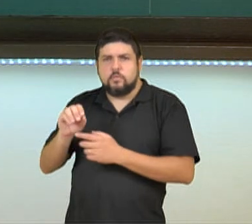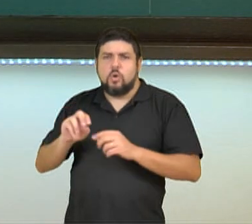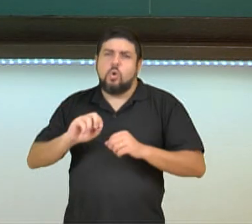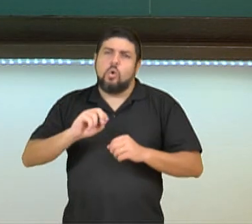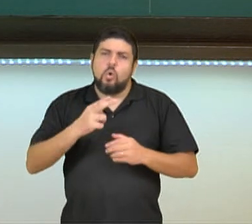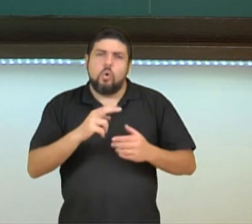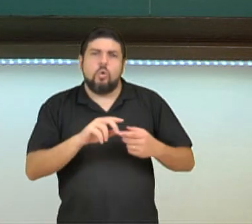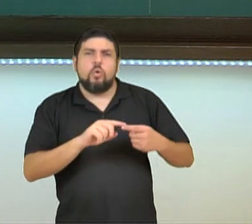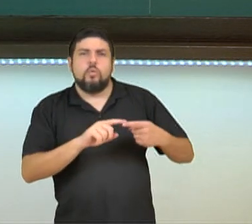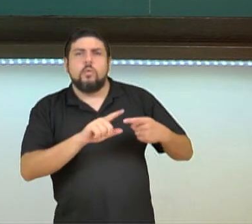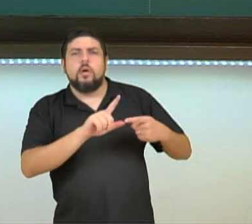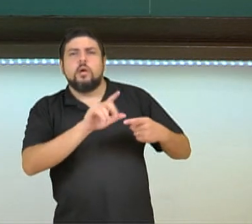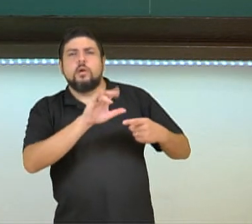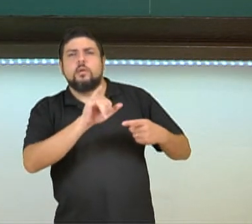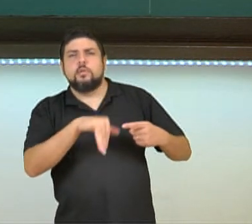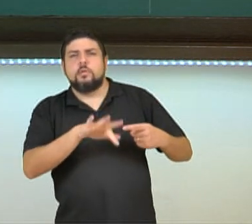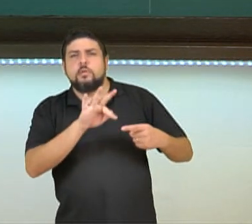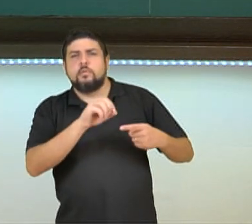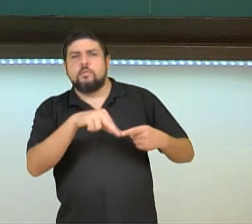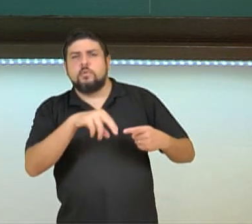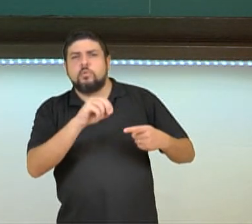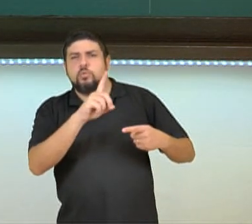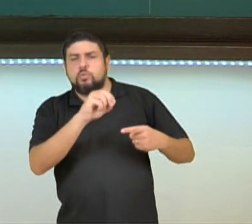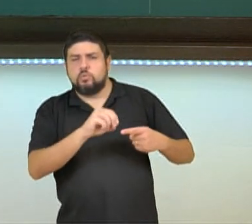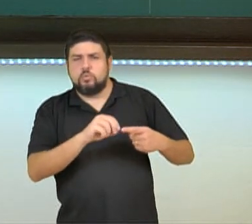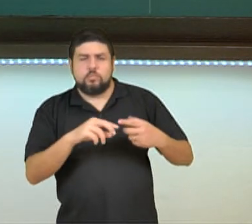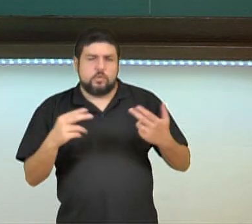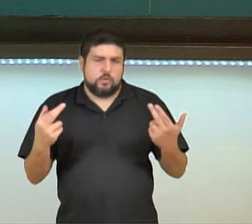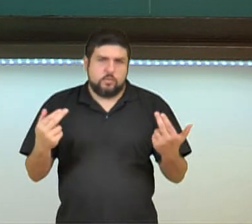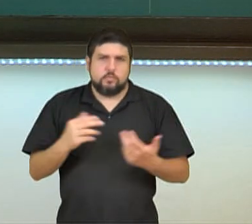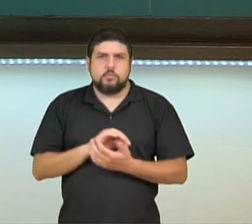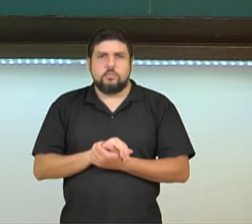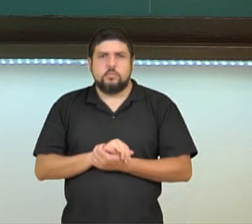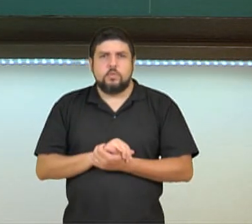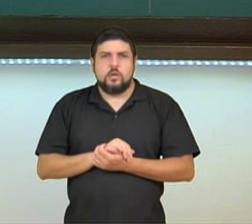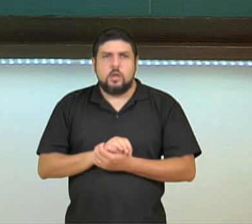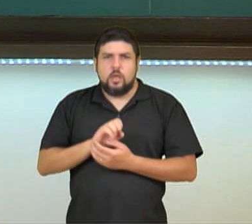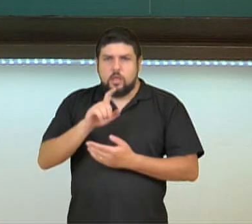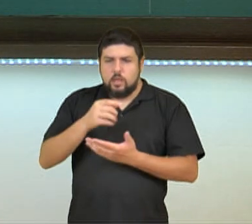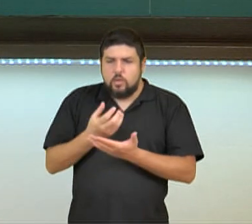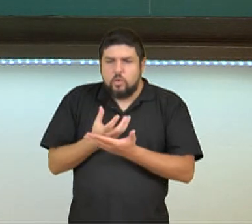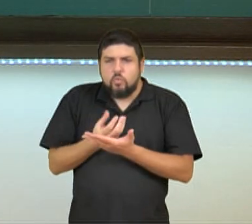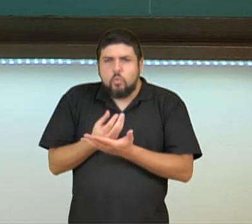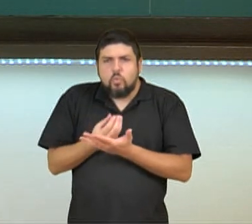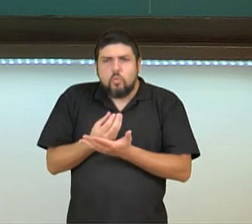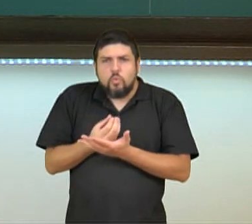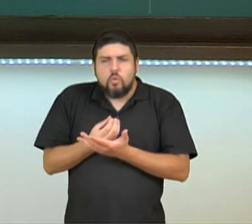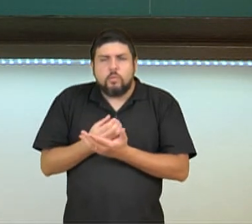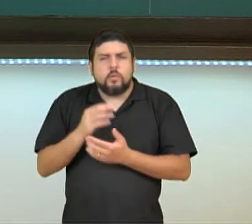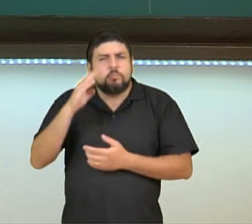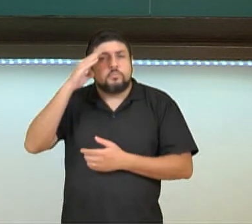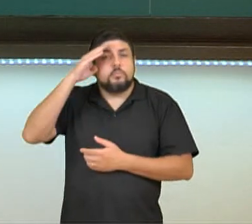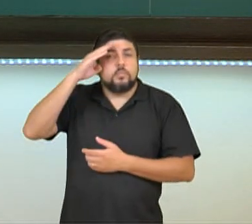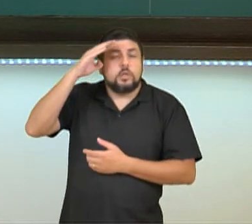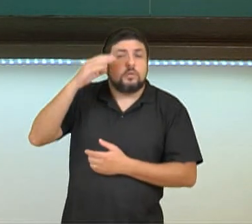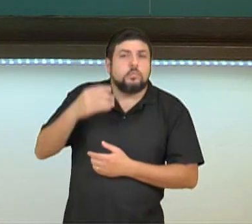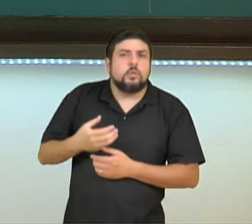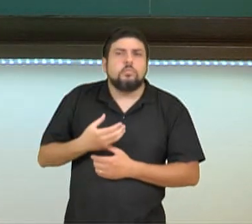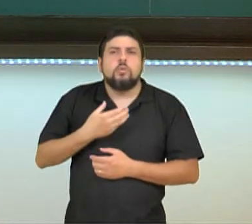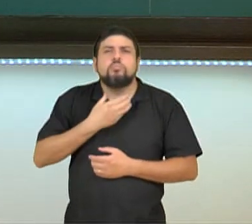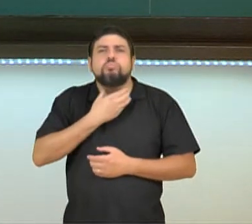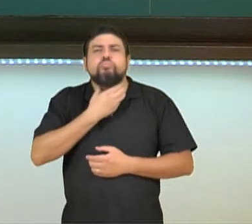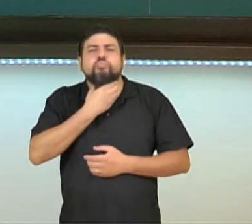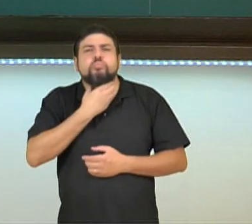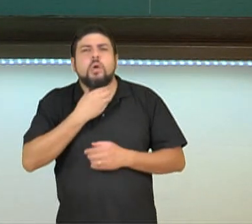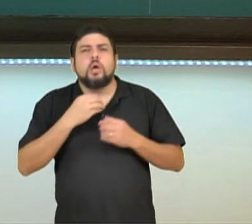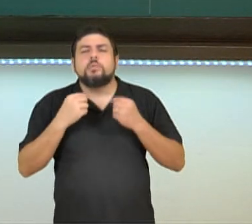estruturas arredondadas espalhadas pelo nosso corpo, principalmente nessa região de pescoço,